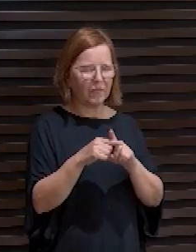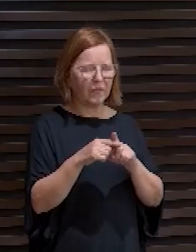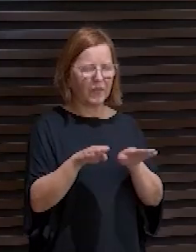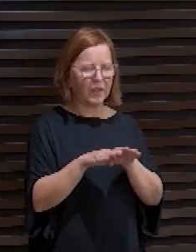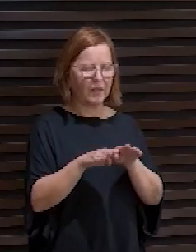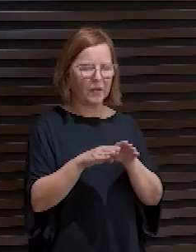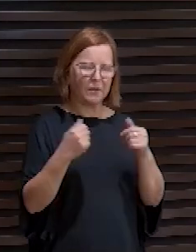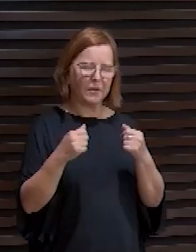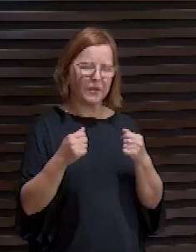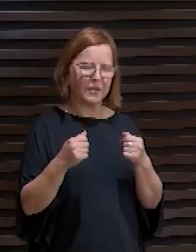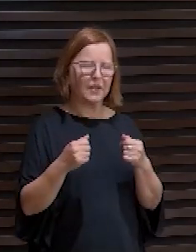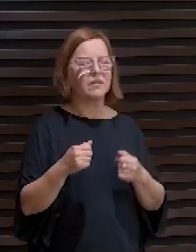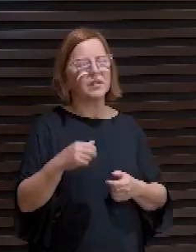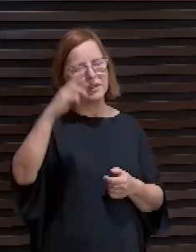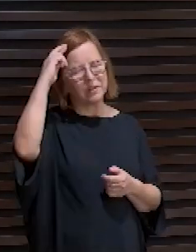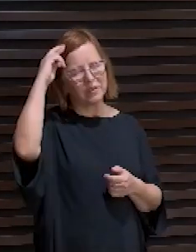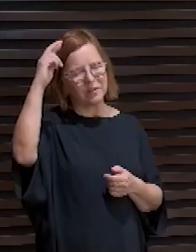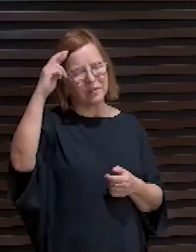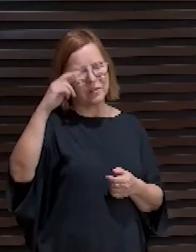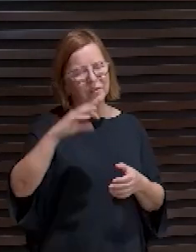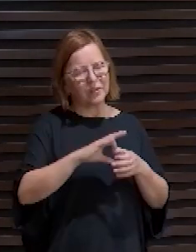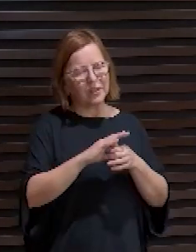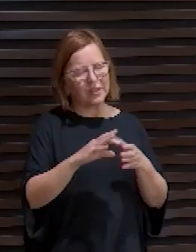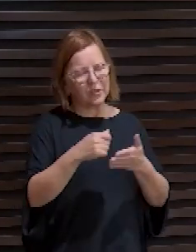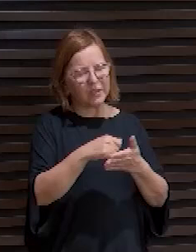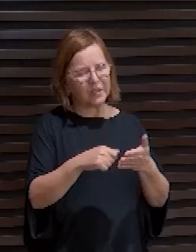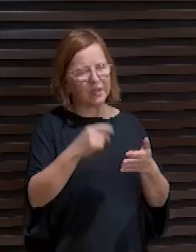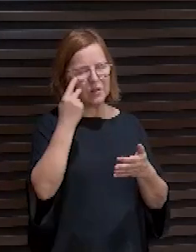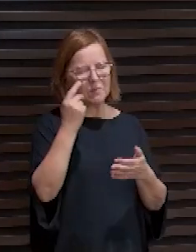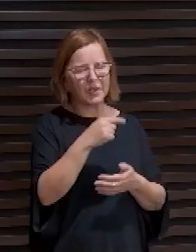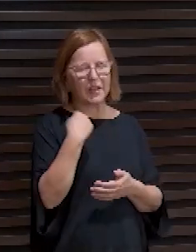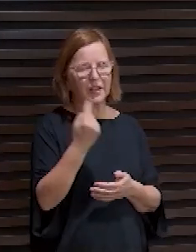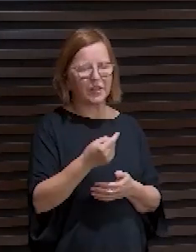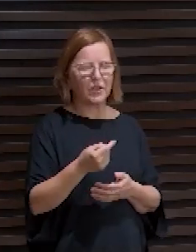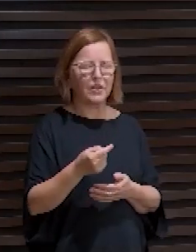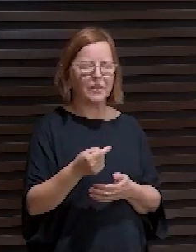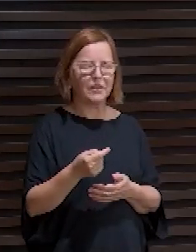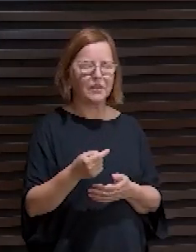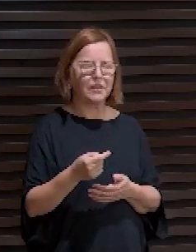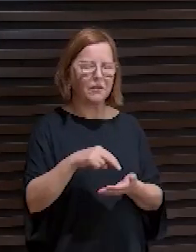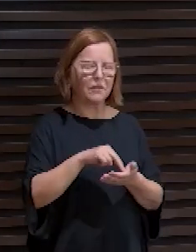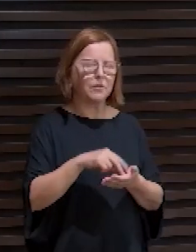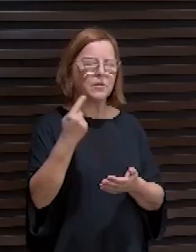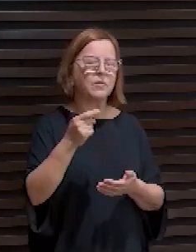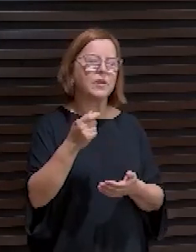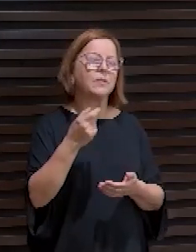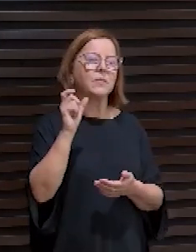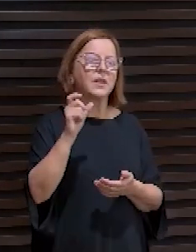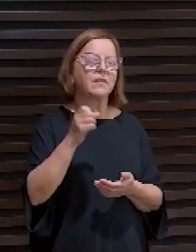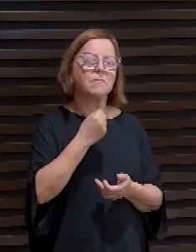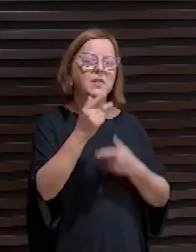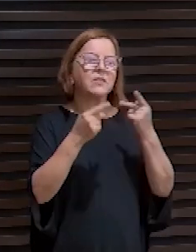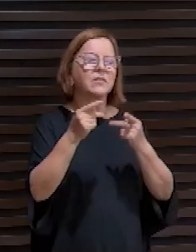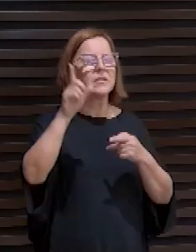Senhor deixou isso escrito para nós hoje, para que também fôssemos edificados por tua palavra. Bendito seja, Senhor,